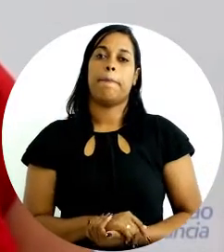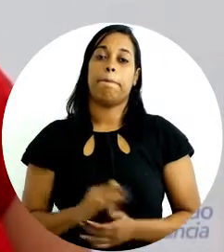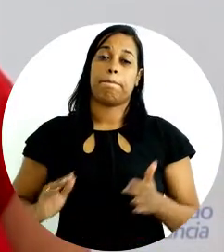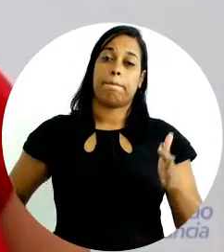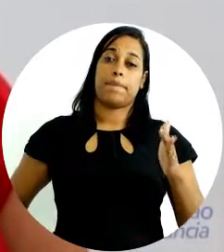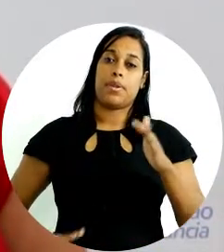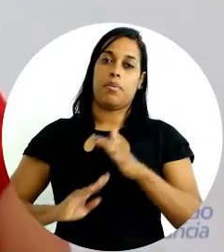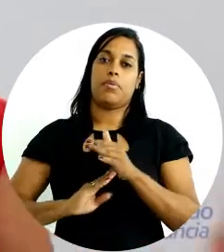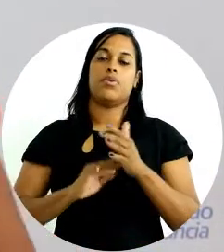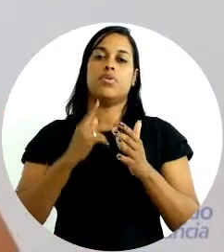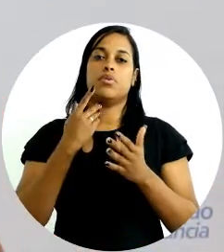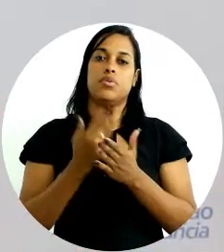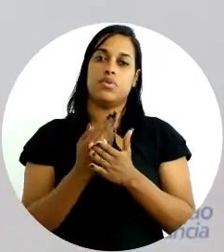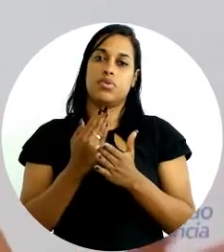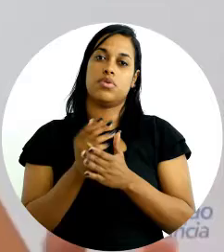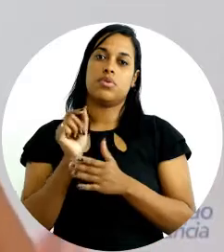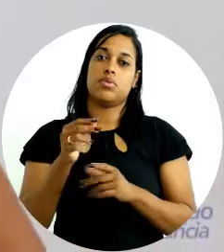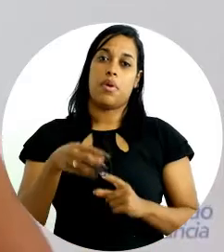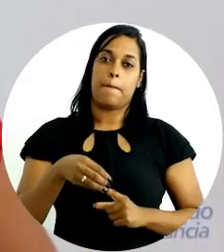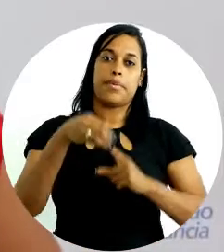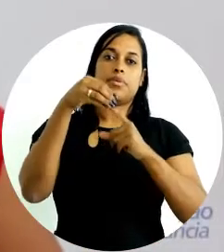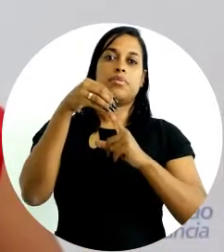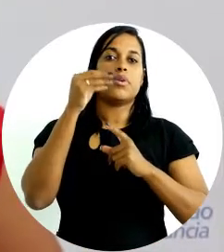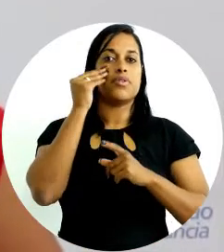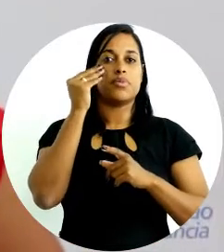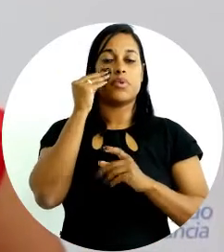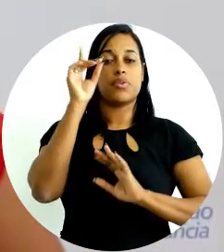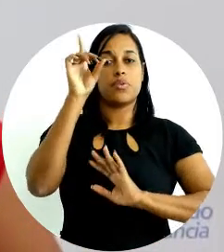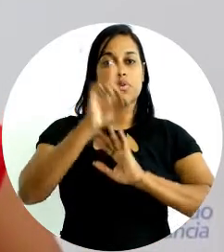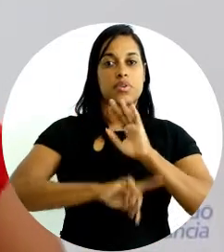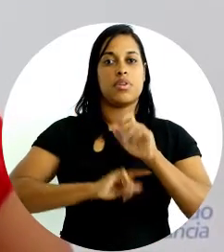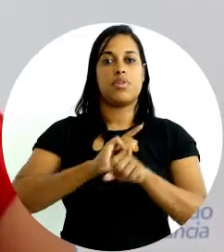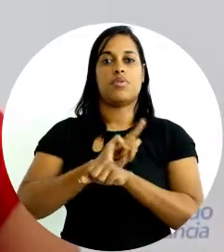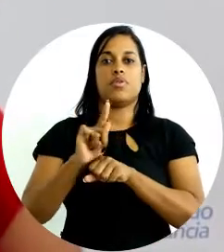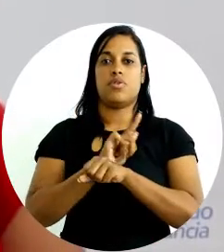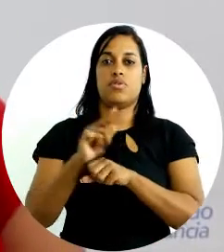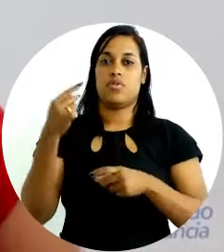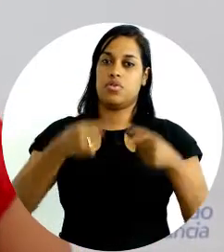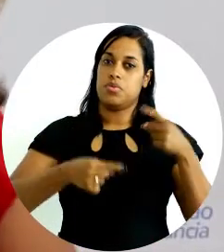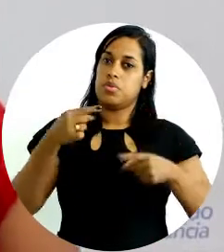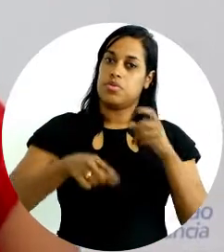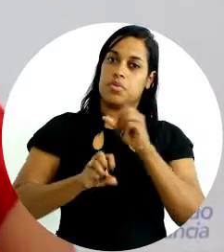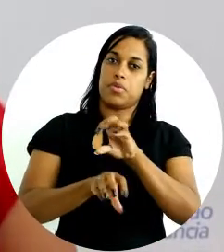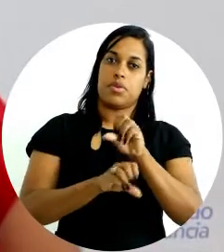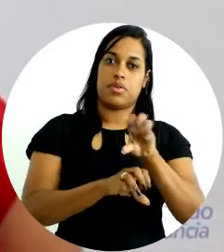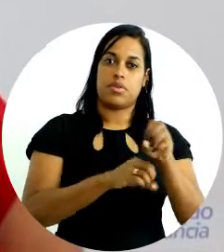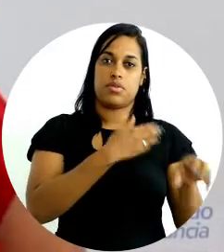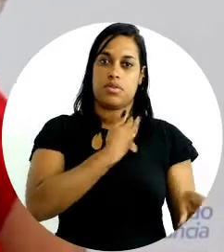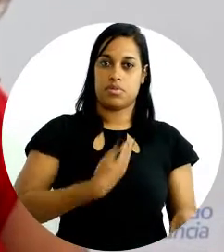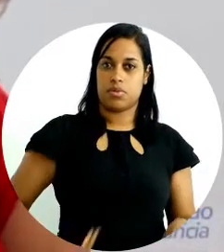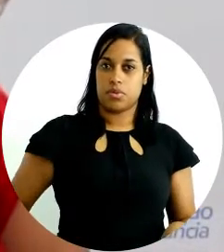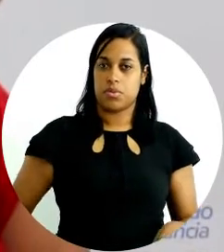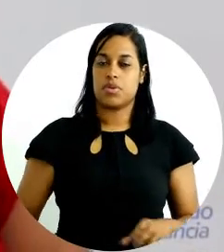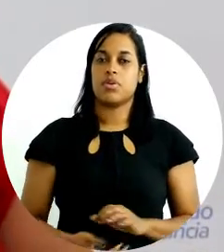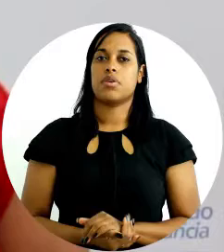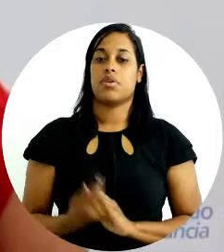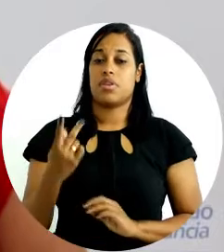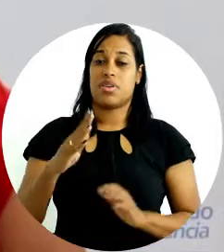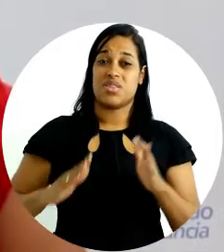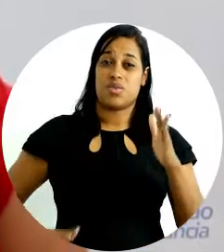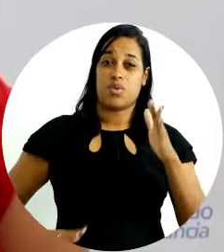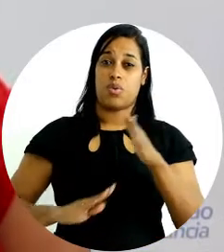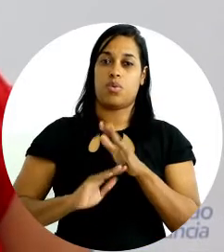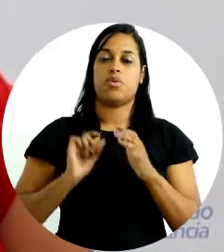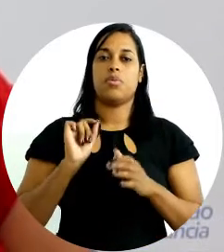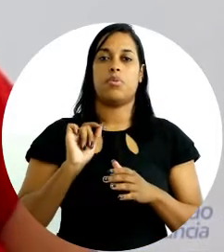político-pedagógico, e, por último, nós estudamos os principais aspectos do direito e da gestão das políticas para a educação pública.